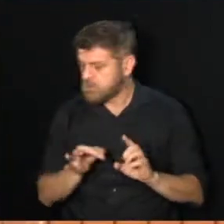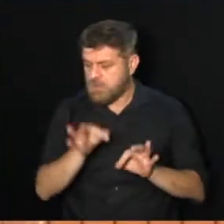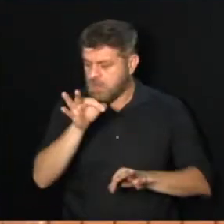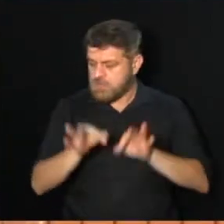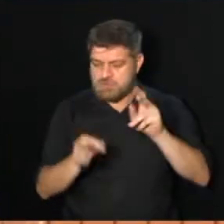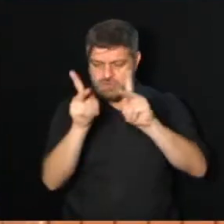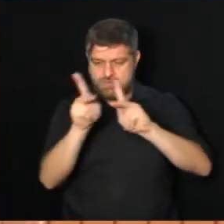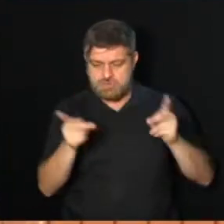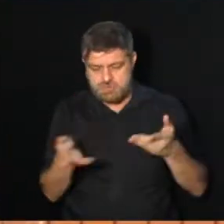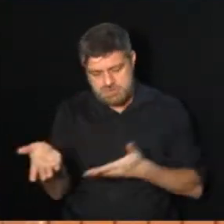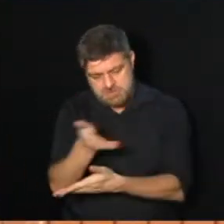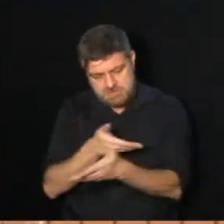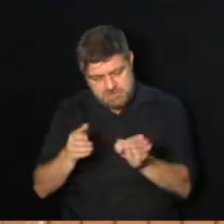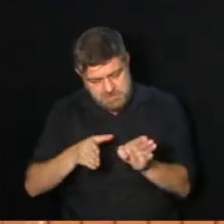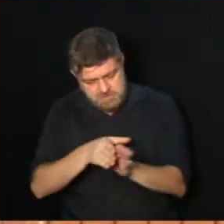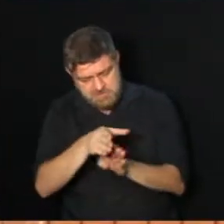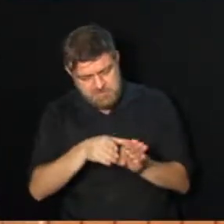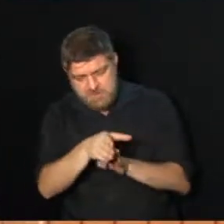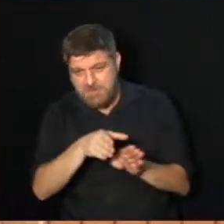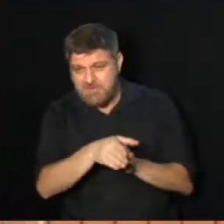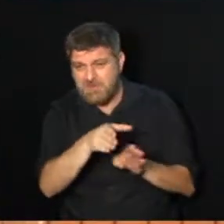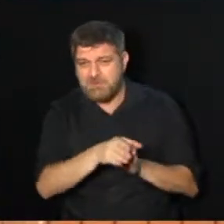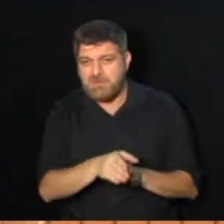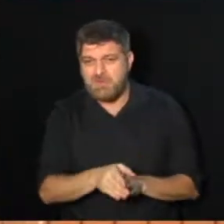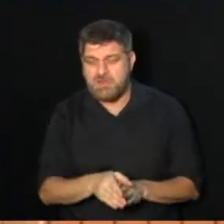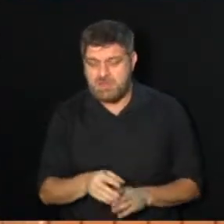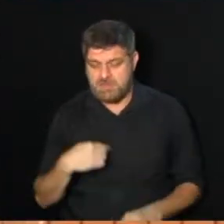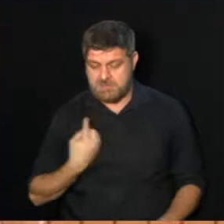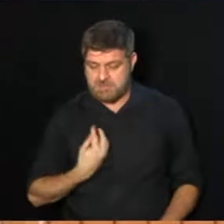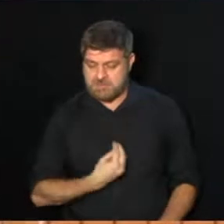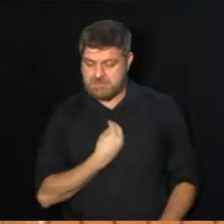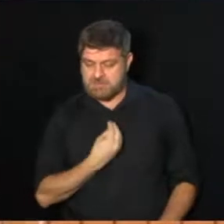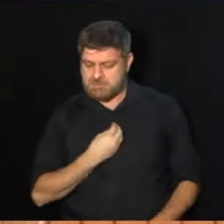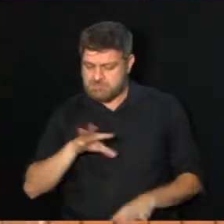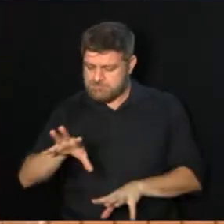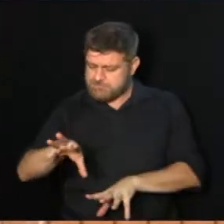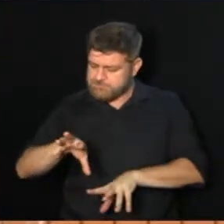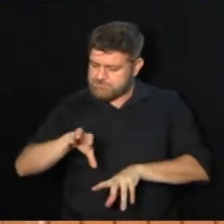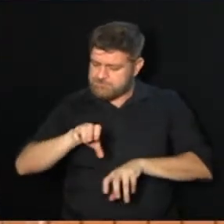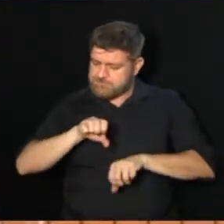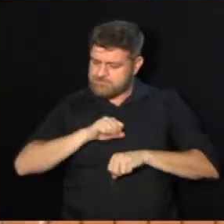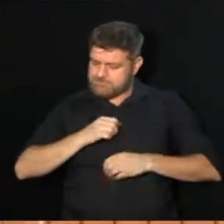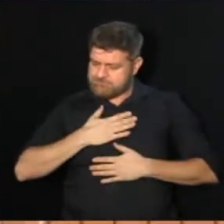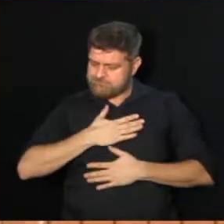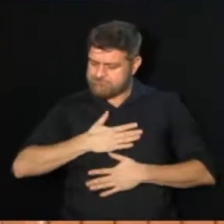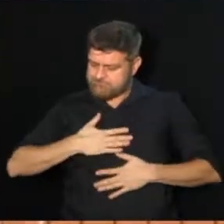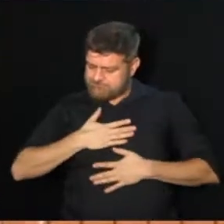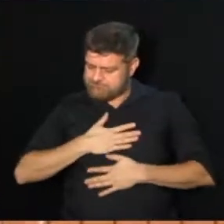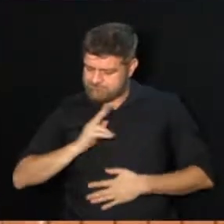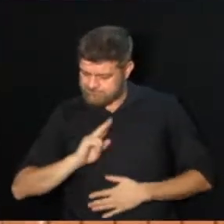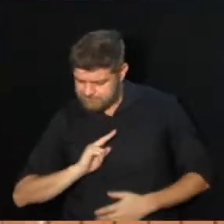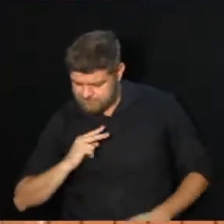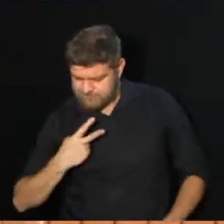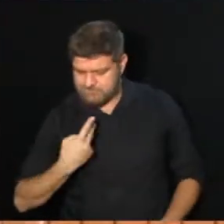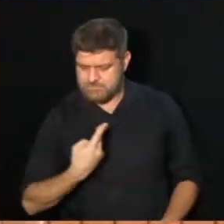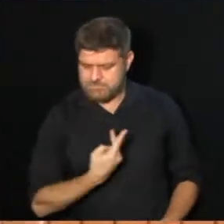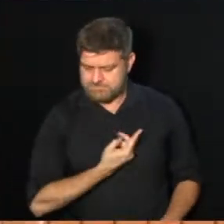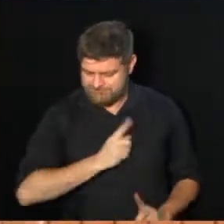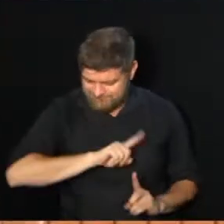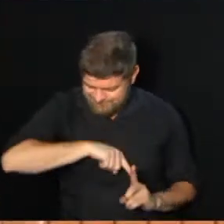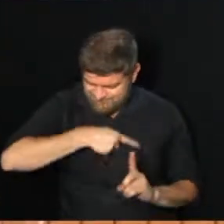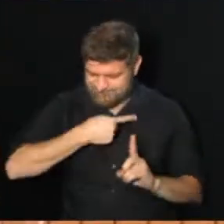restaurativa, quando ela chega nas nossas vidas, ela faz uma transformação, vereador Cirilo, uma transformação